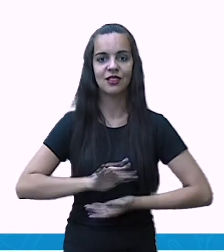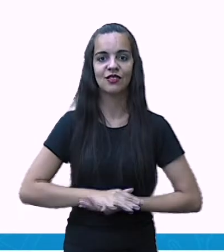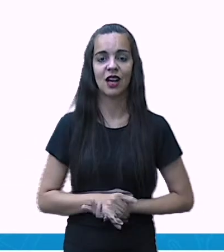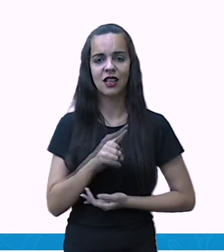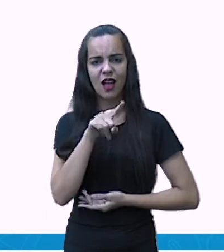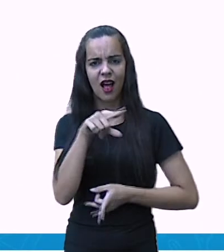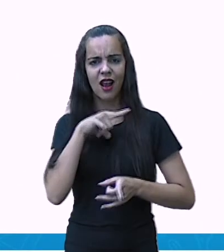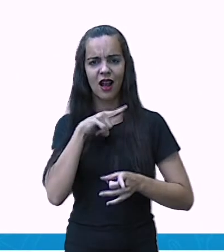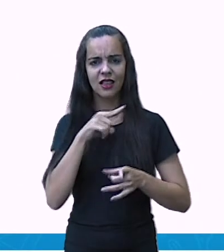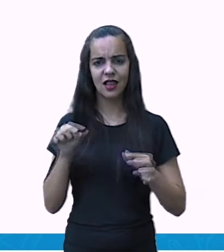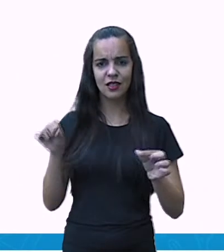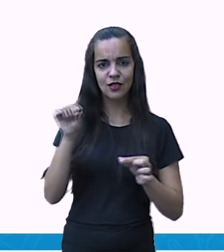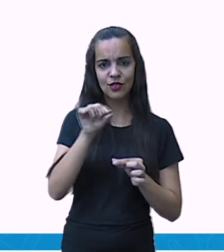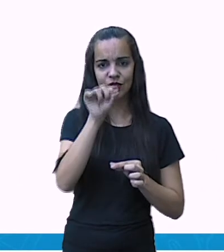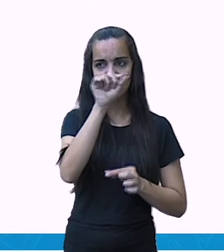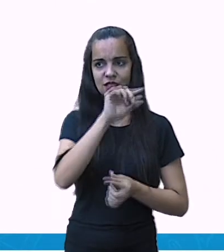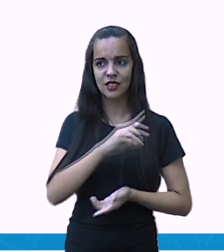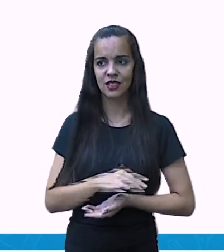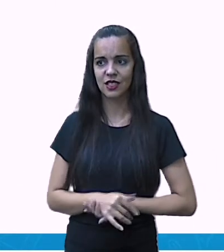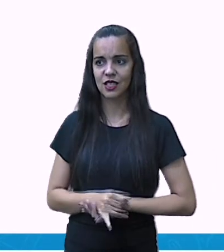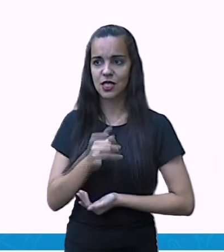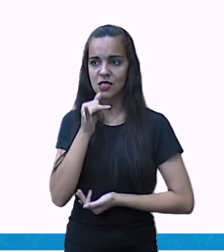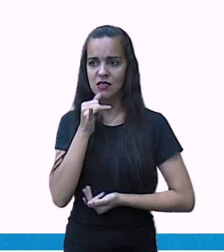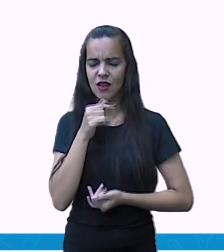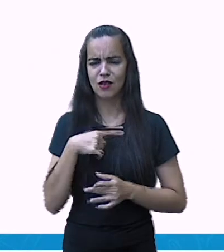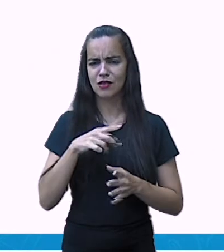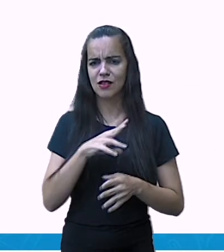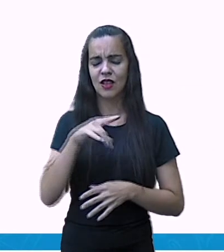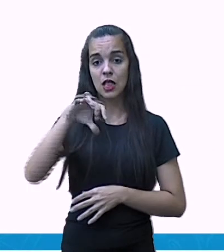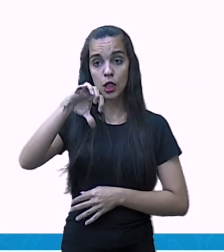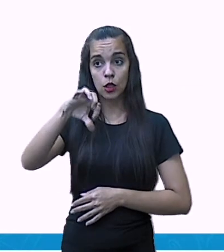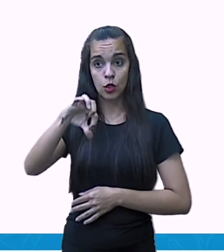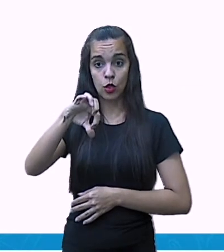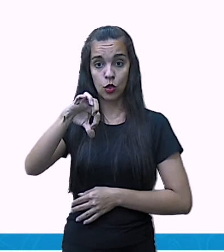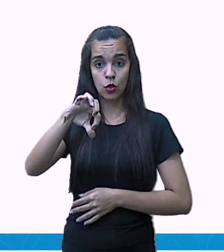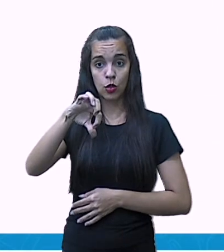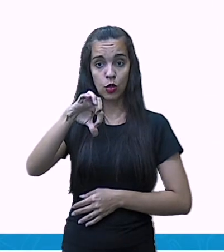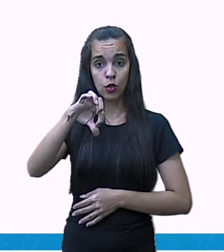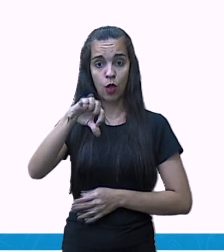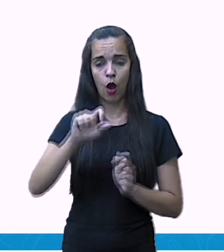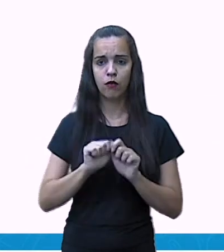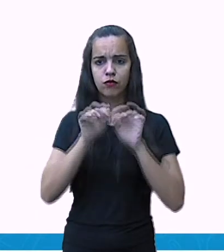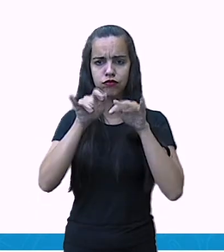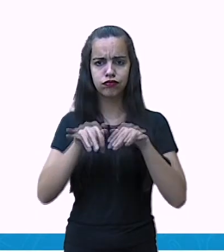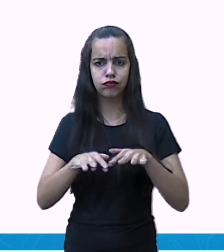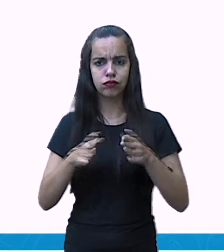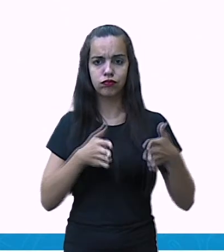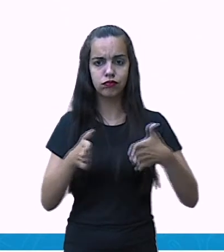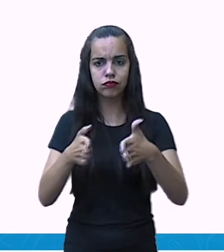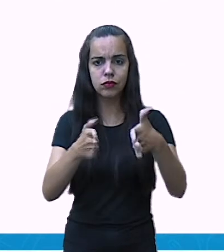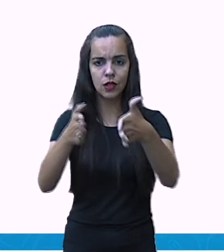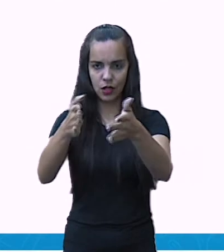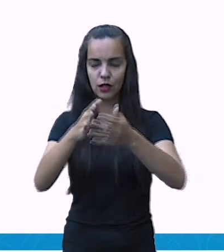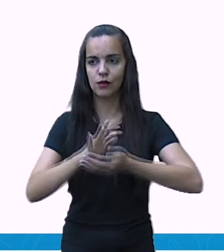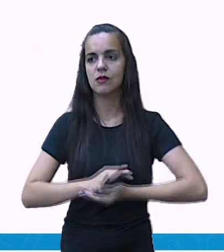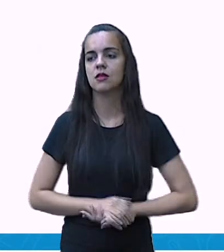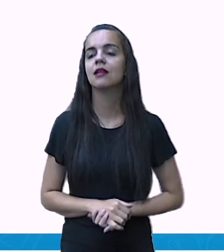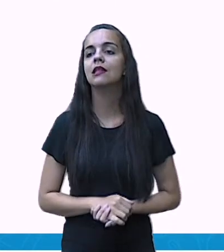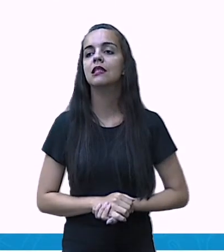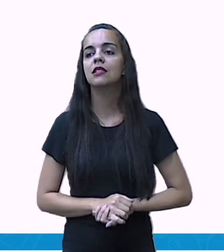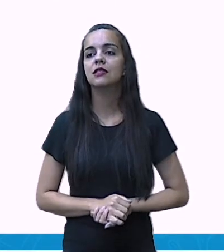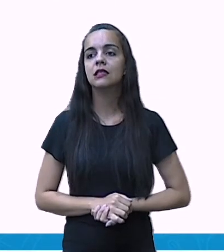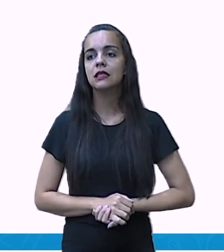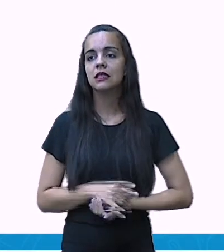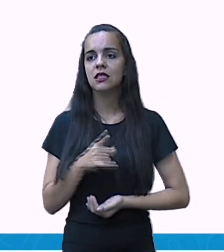bacia, a importância dela, e nós temos 9 afluentes no Rio Doce. Tá certo?